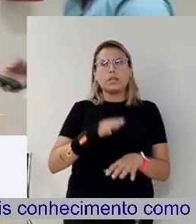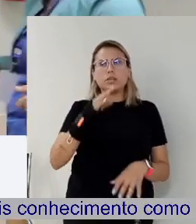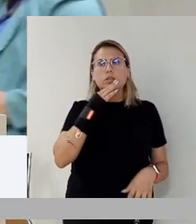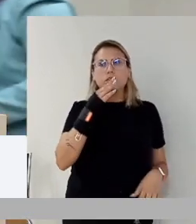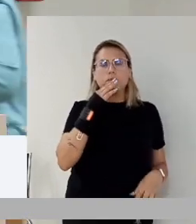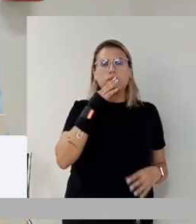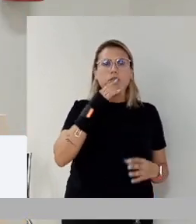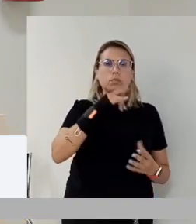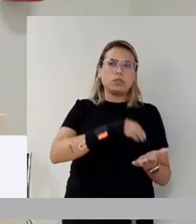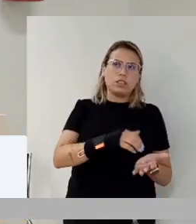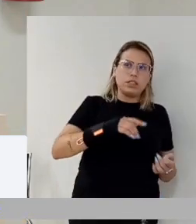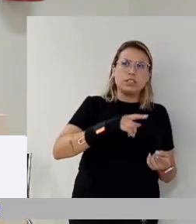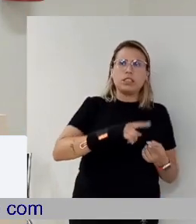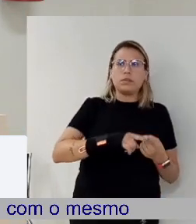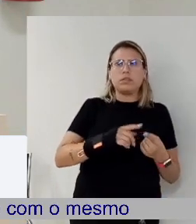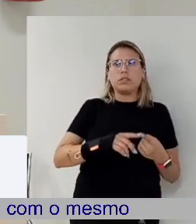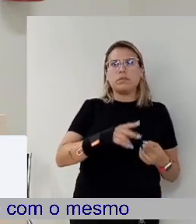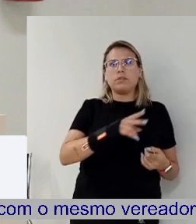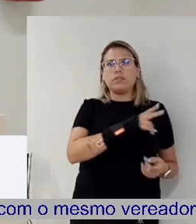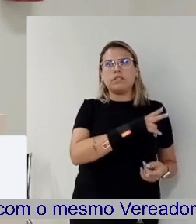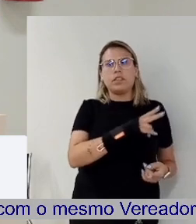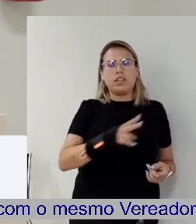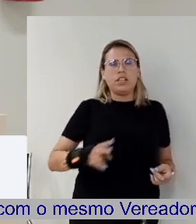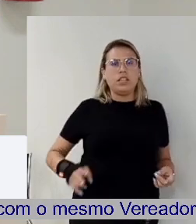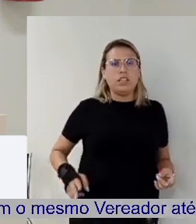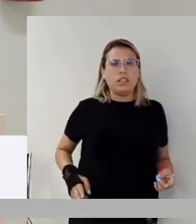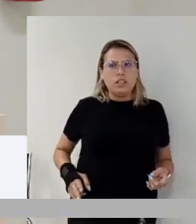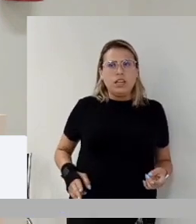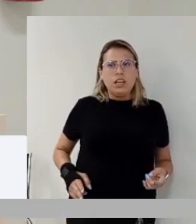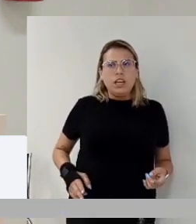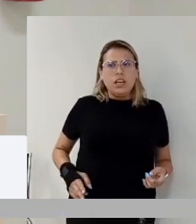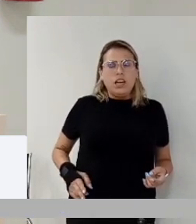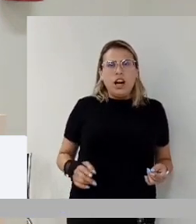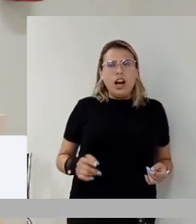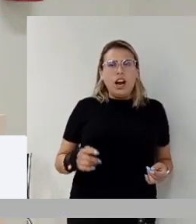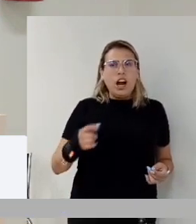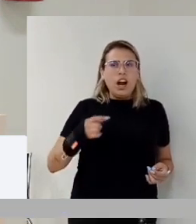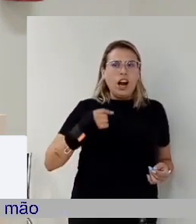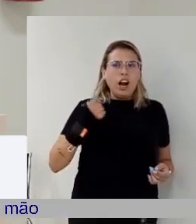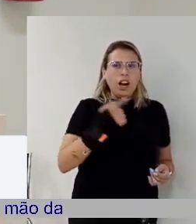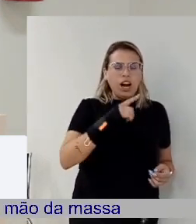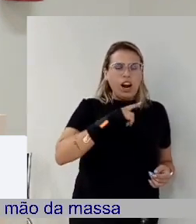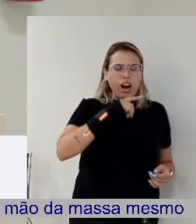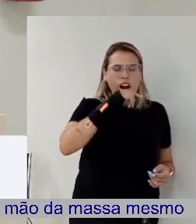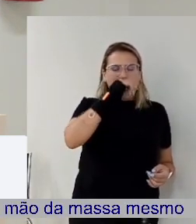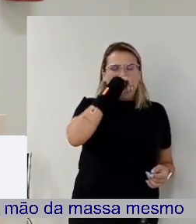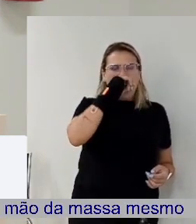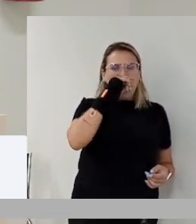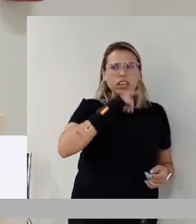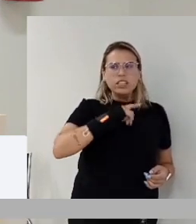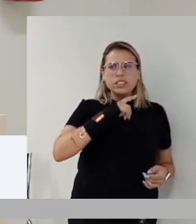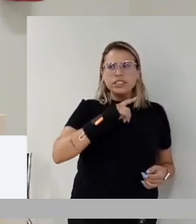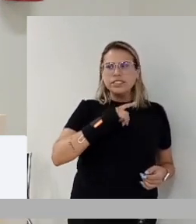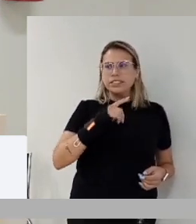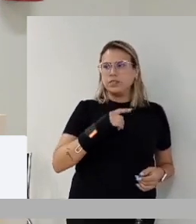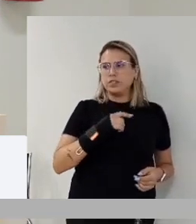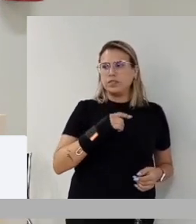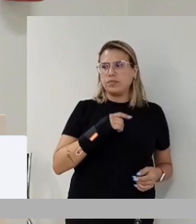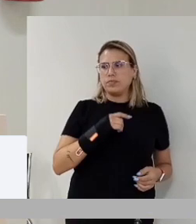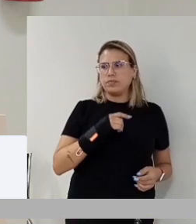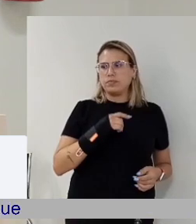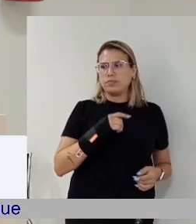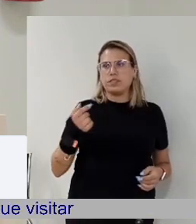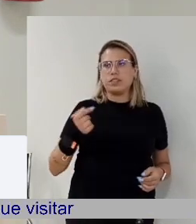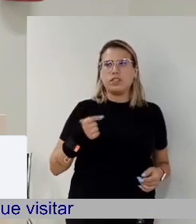Meio Ambiente do que como mesmo Vereador até porque a gente tivemos nós tivemos com a mão da massa mesmo com a responsabilidade a gente teve que